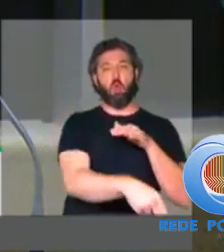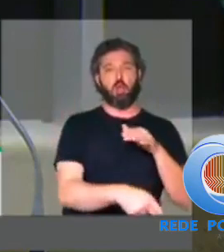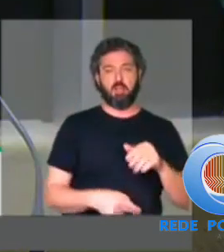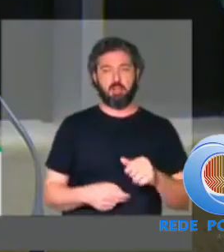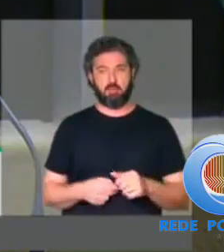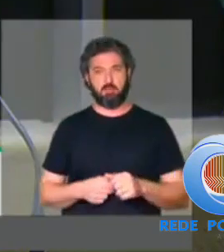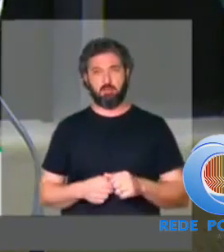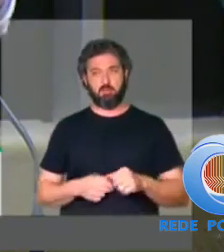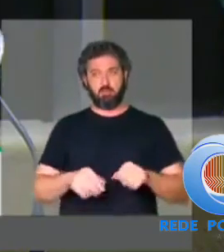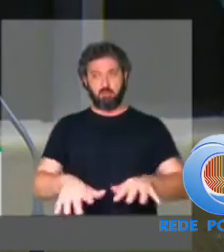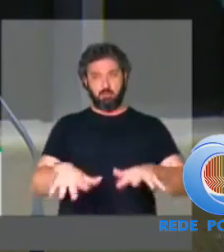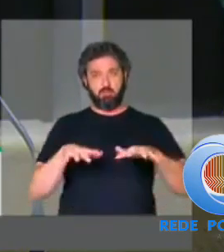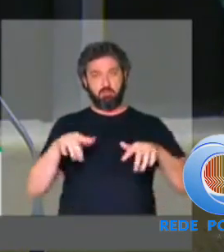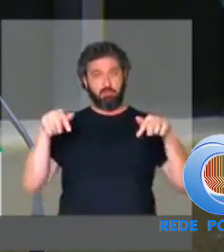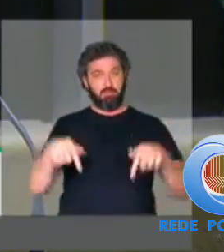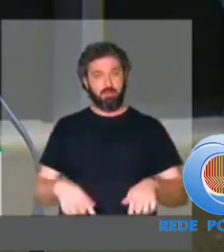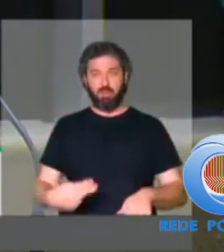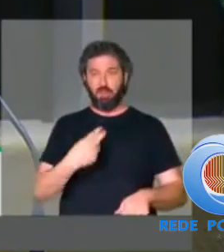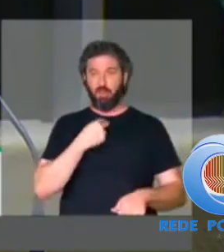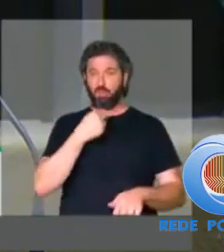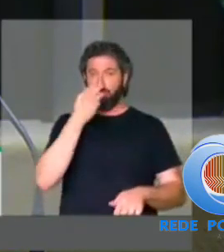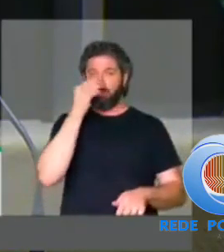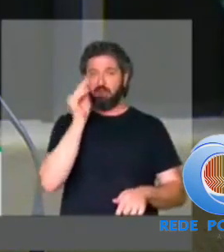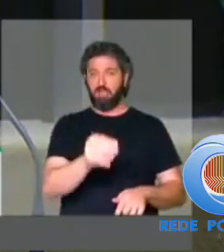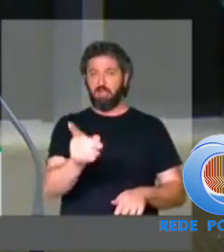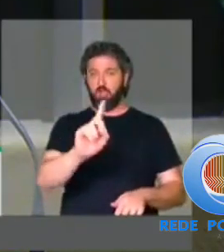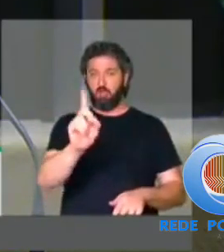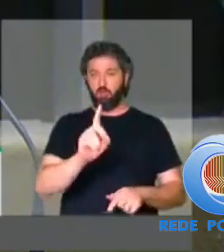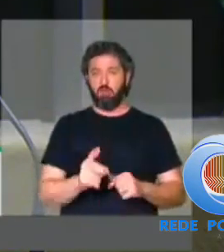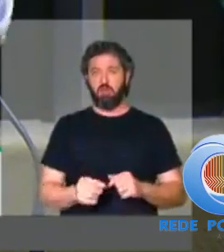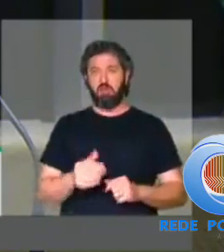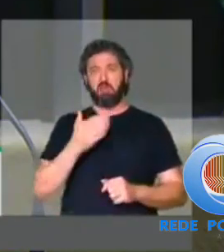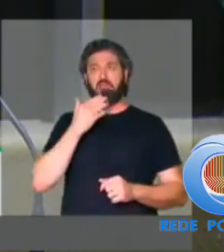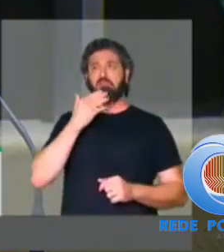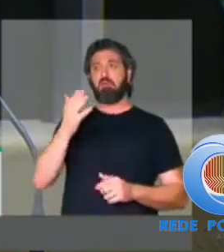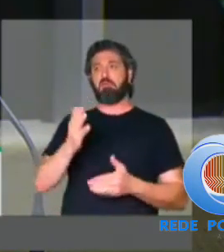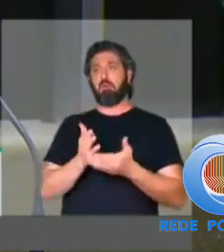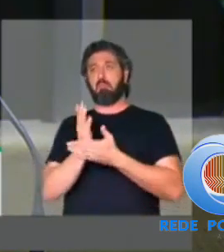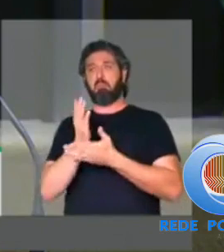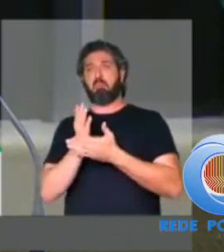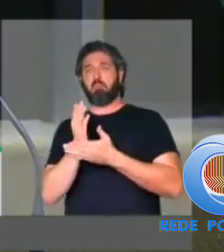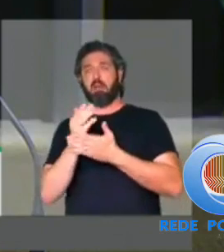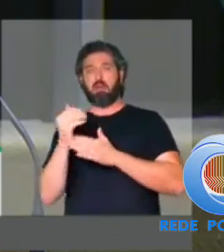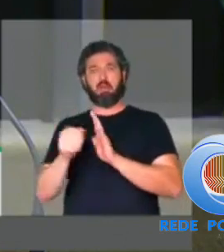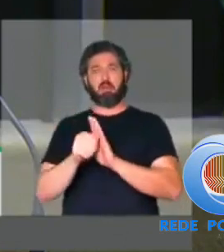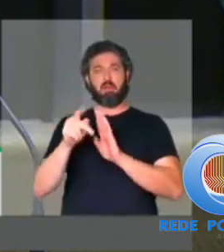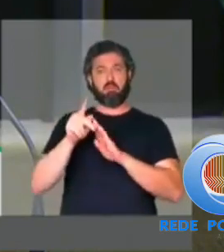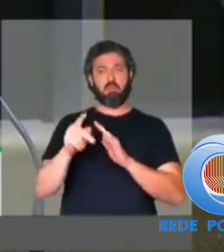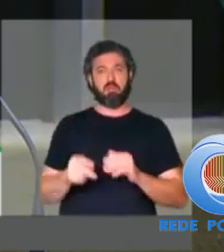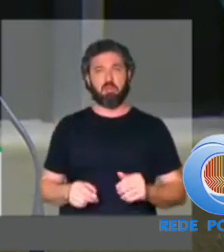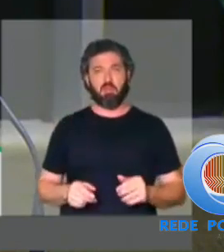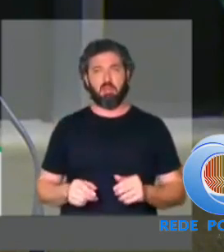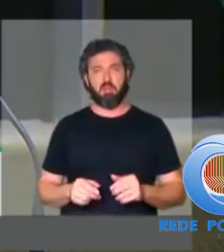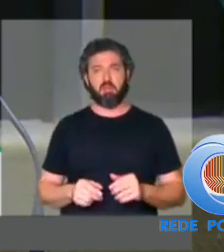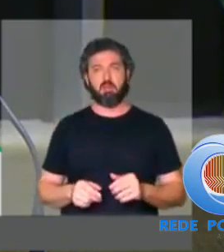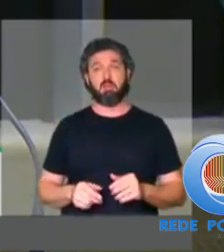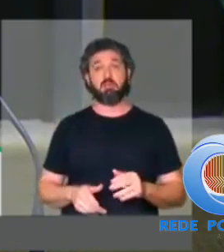educação. Esse plenário não pode ignorar que, em nome da aprovação da reforma da Previdência,